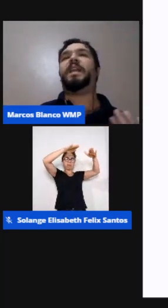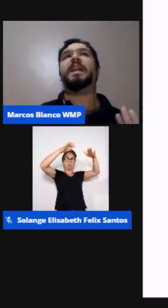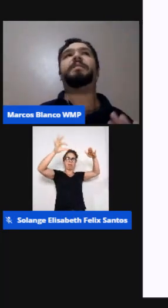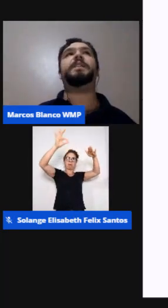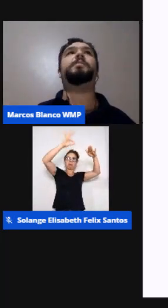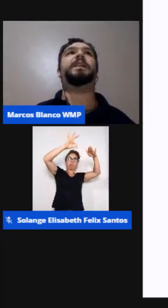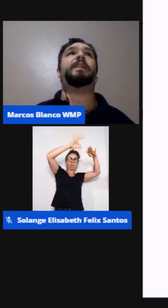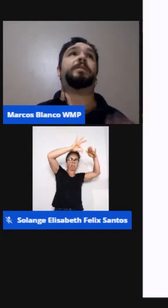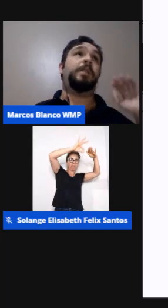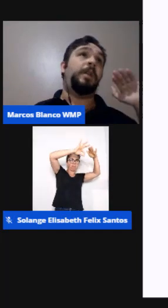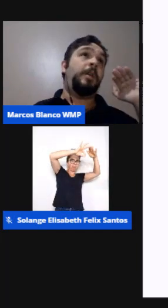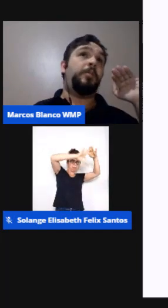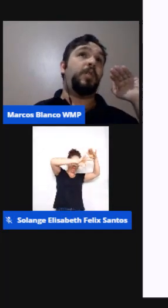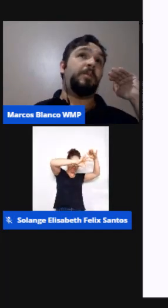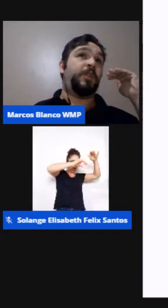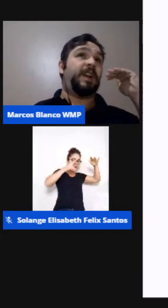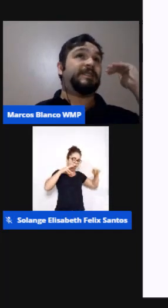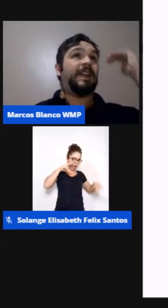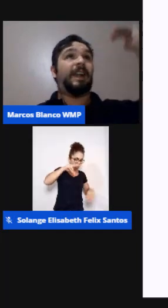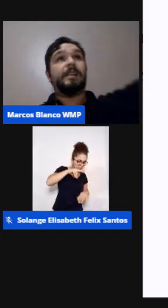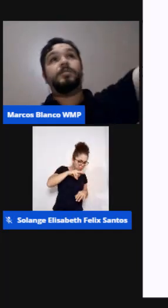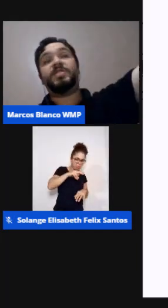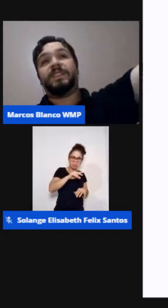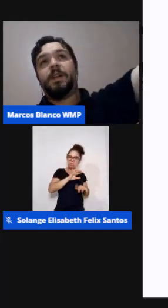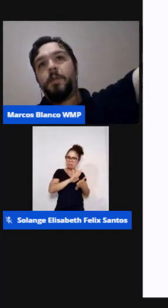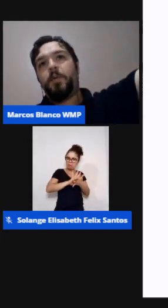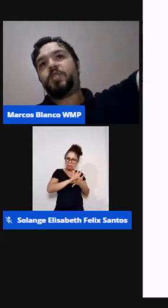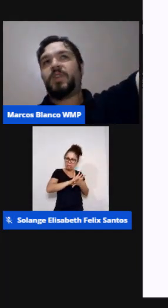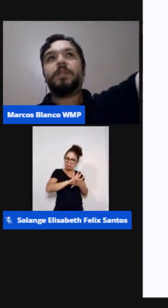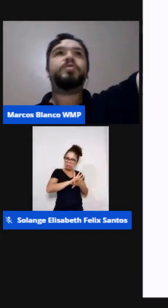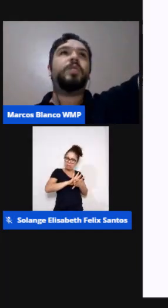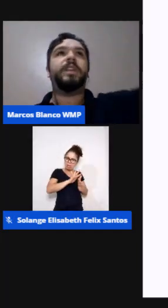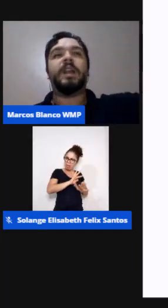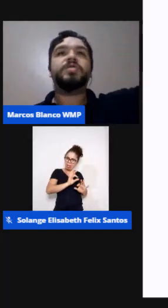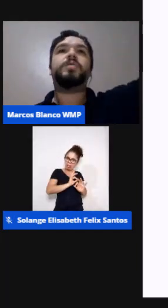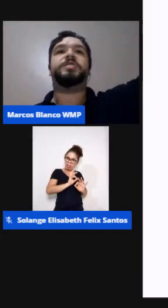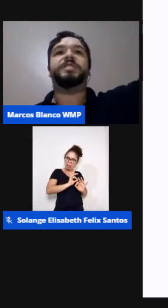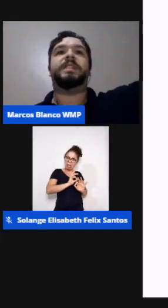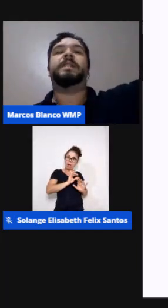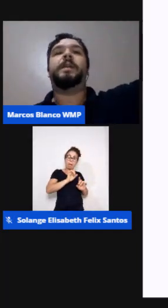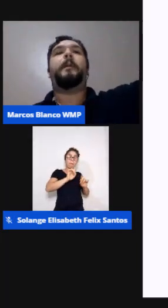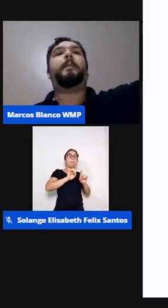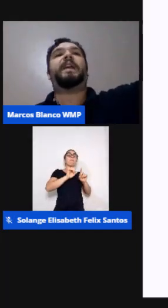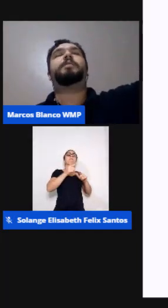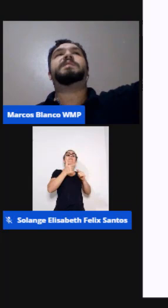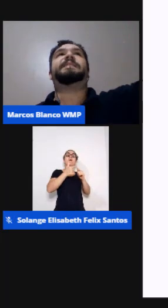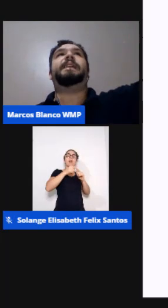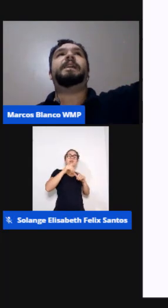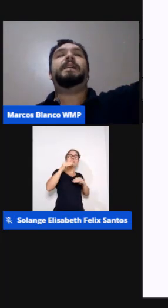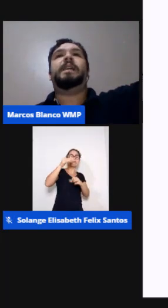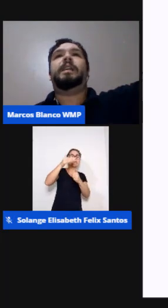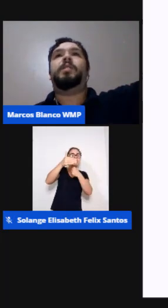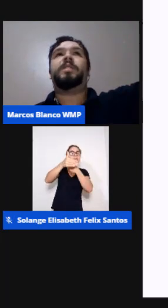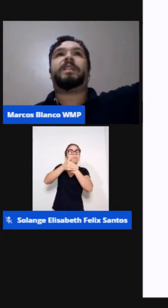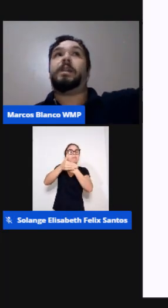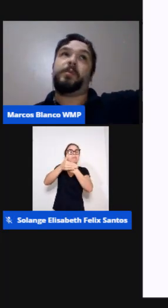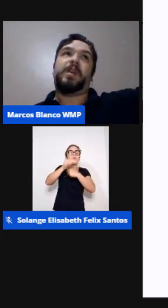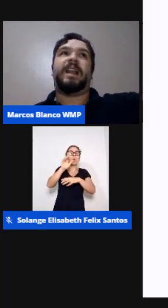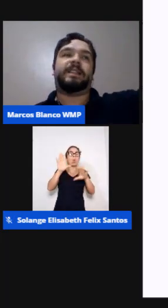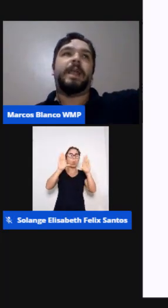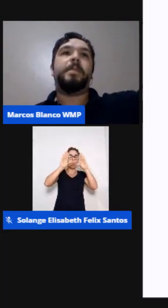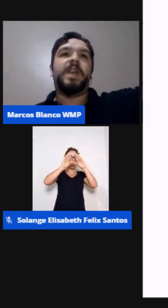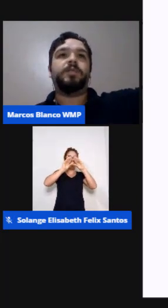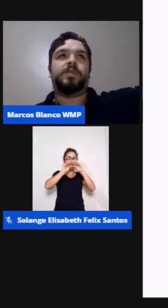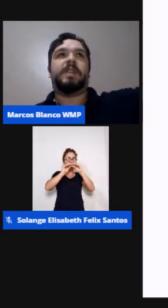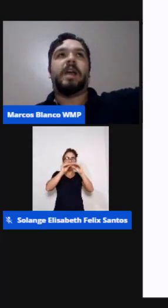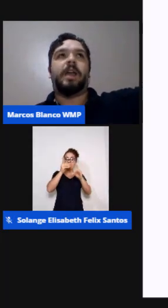nada. Não tem larva nenhuma aqui dentro. Por quê? Porque ela está lá no extremo oposto, lá no escurinho, lá escondida, para não ser encontrada,